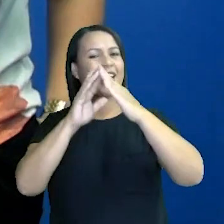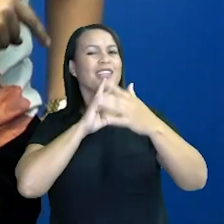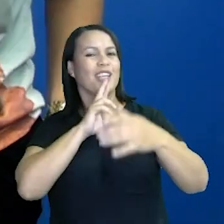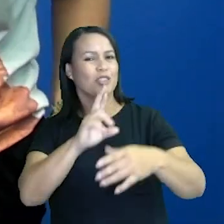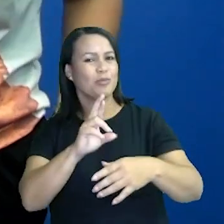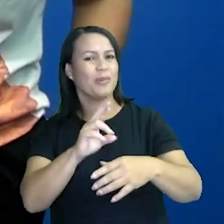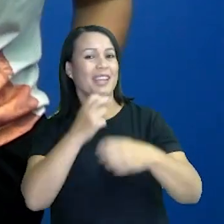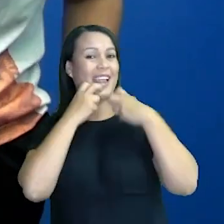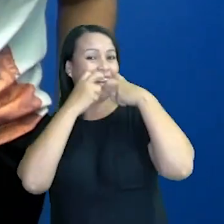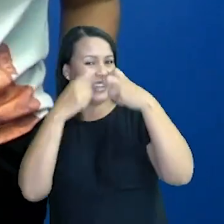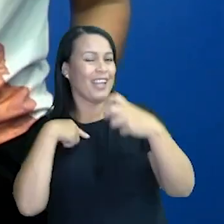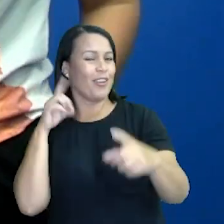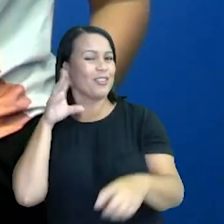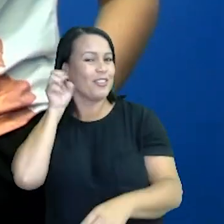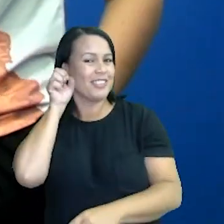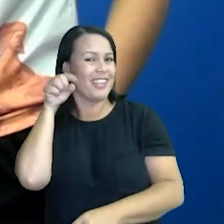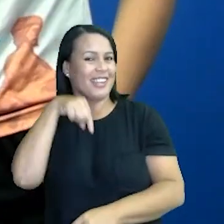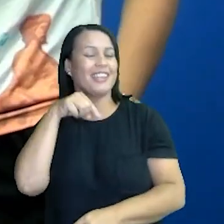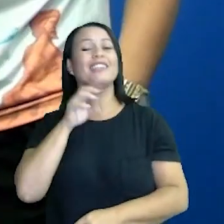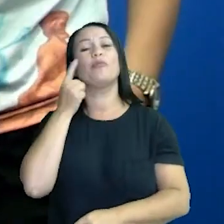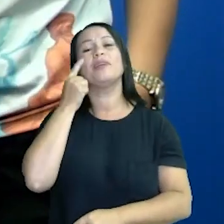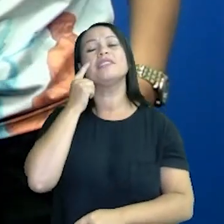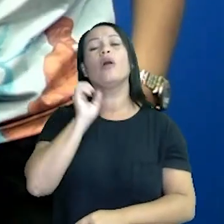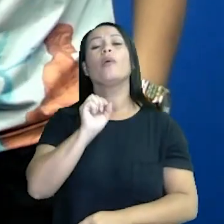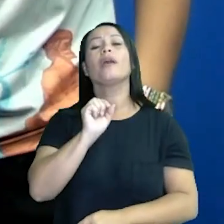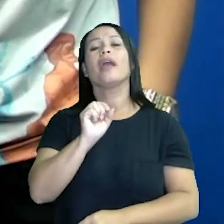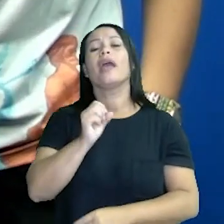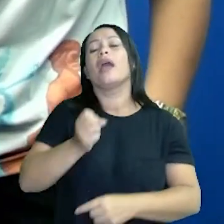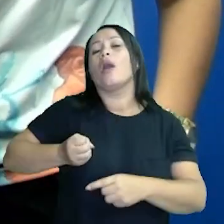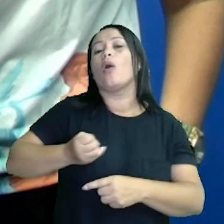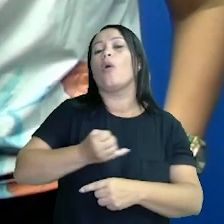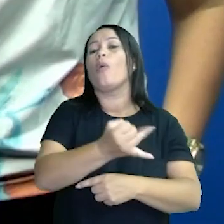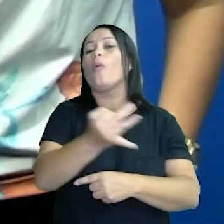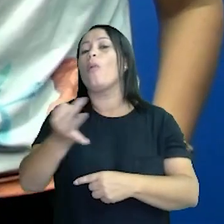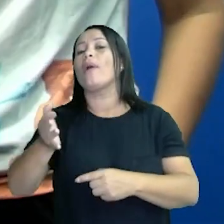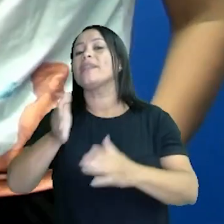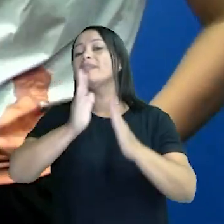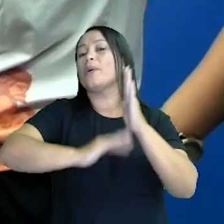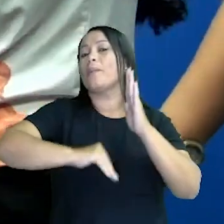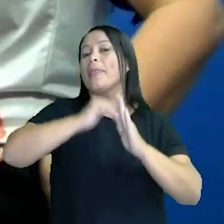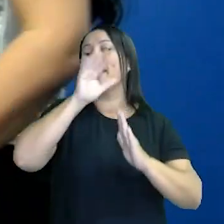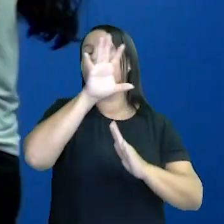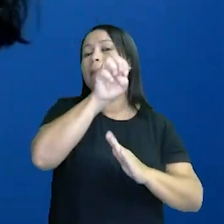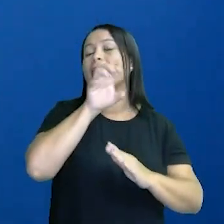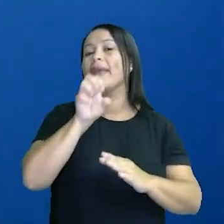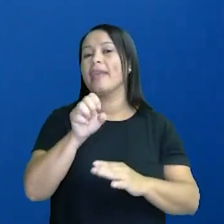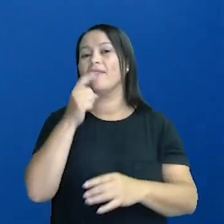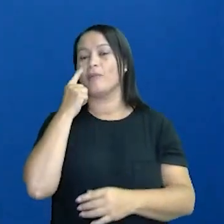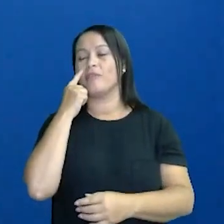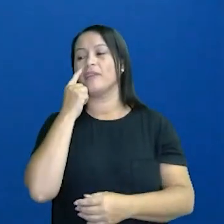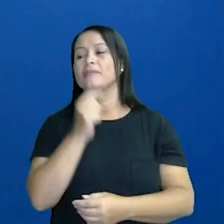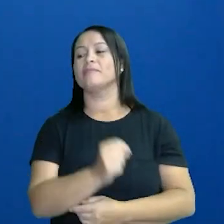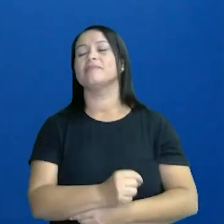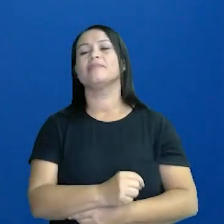para tia Carla escutar daqui. Ó, e quantas partes eu peguei? Vamos ver? Vamos